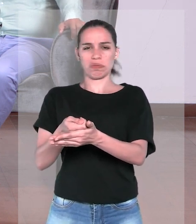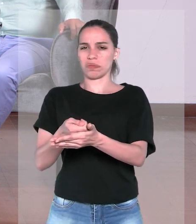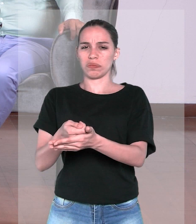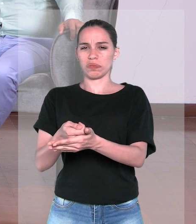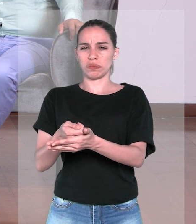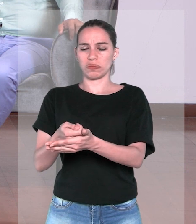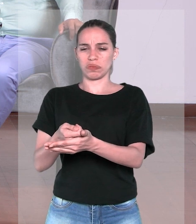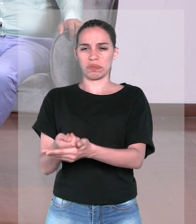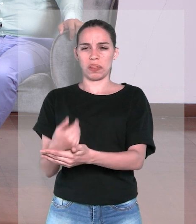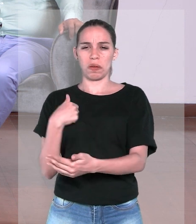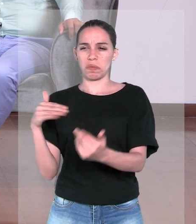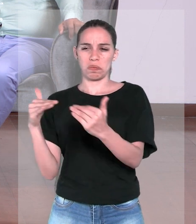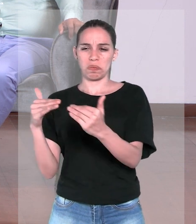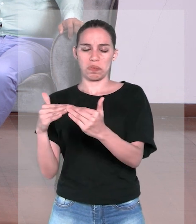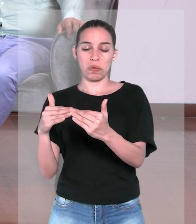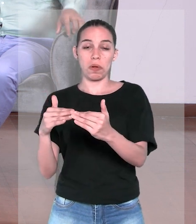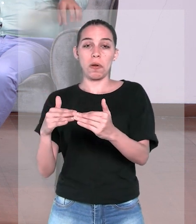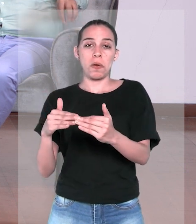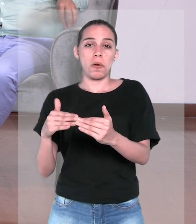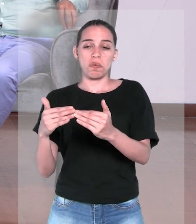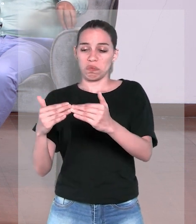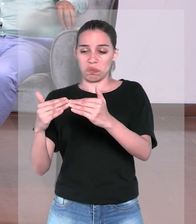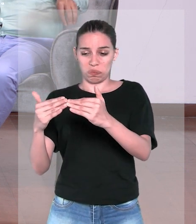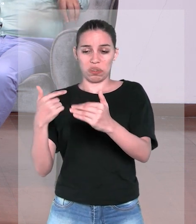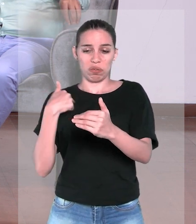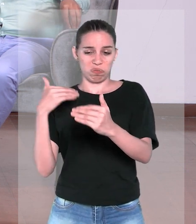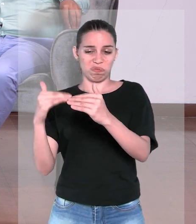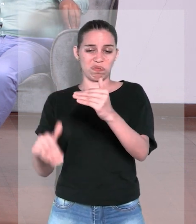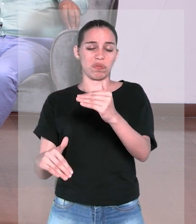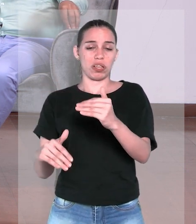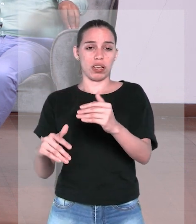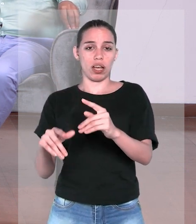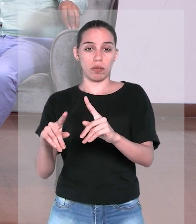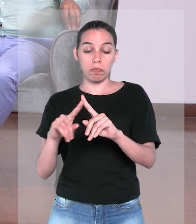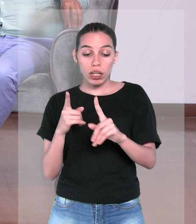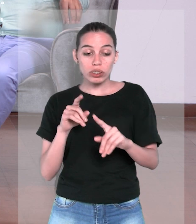brevemente? Vou tentar. A primeira pergunta é em relação à escola.